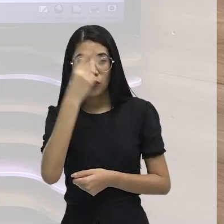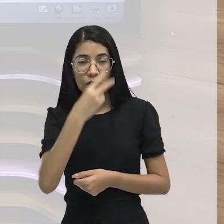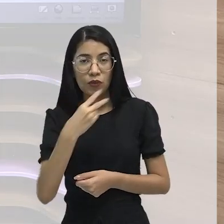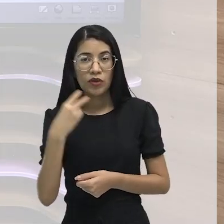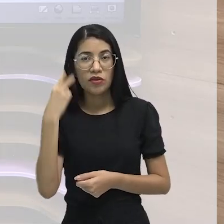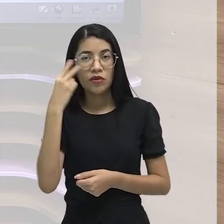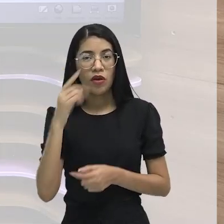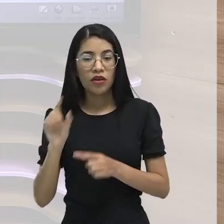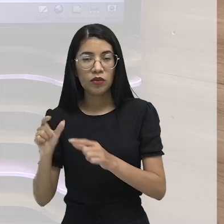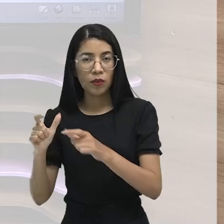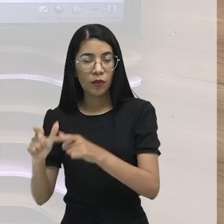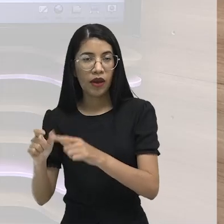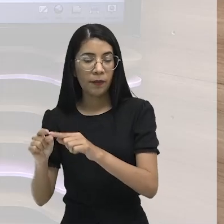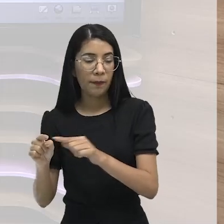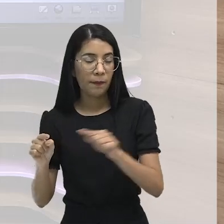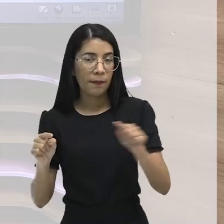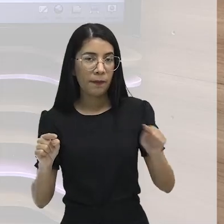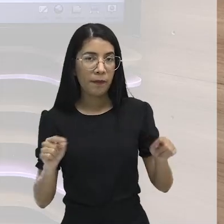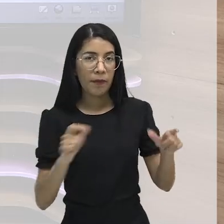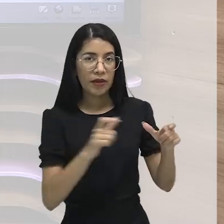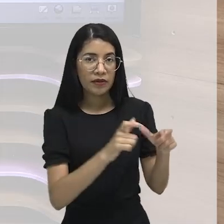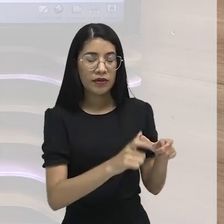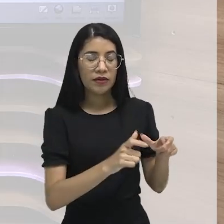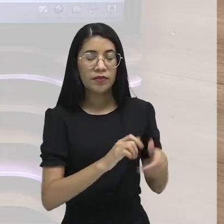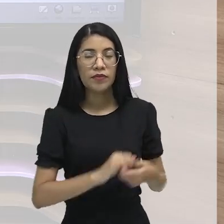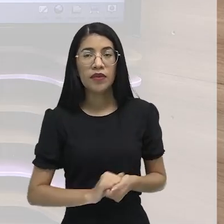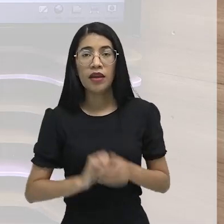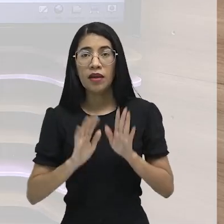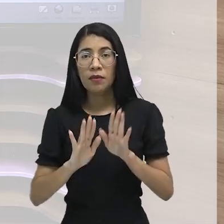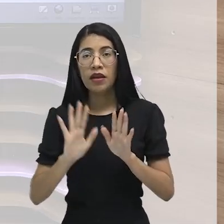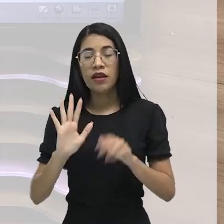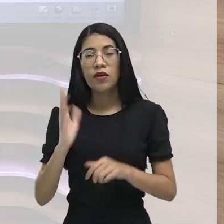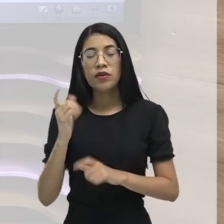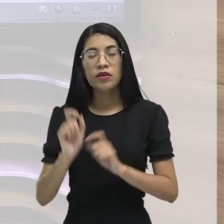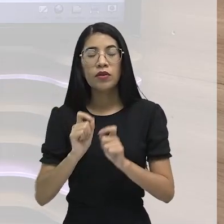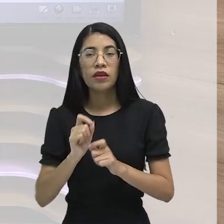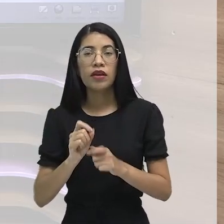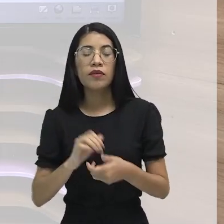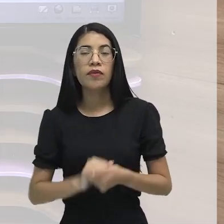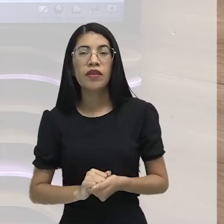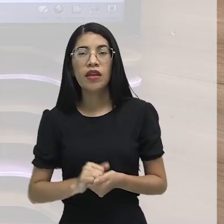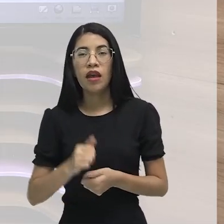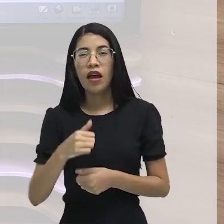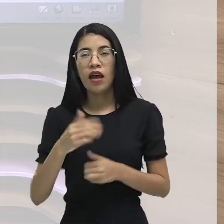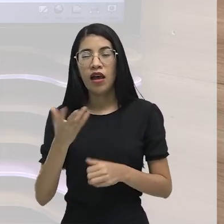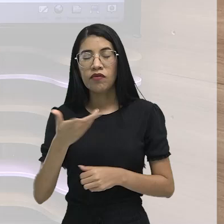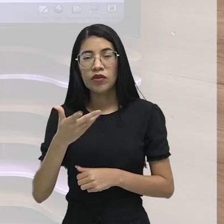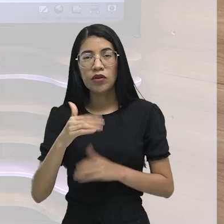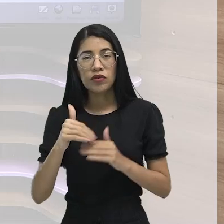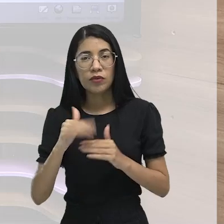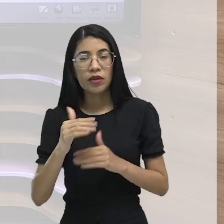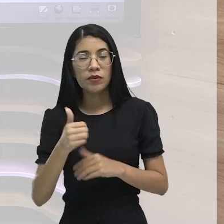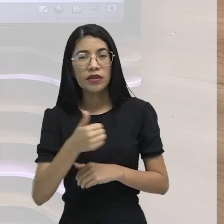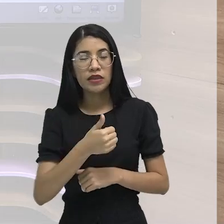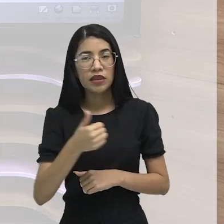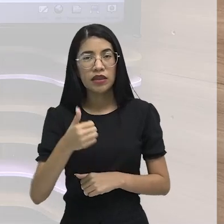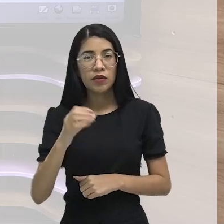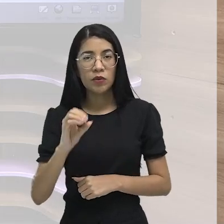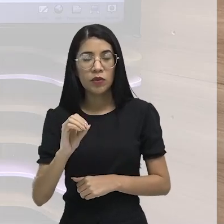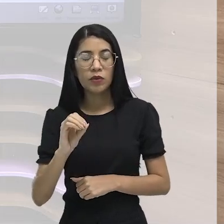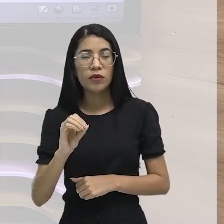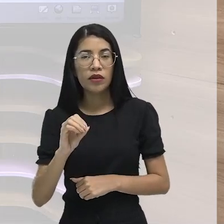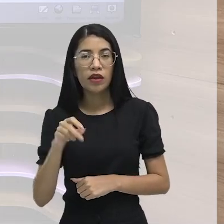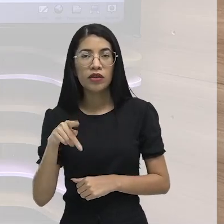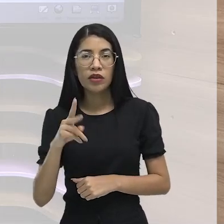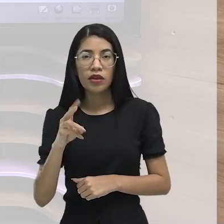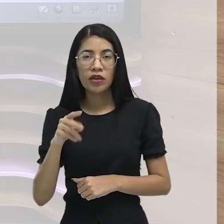trajeto. Beleza? O que aconteceu? O motorista aumentou para 110. Ou seja, ele está indo mais